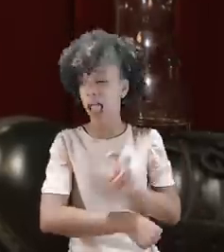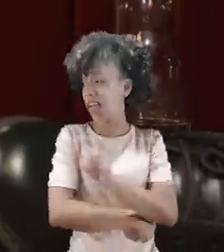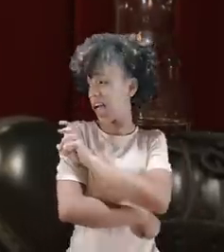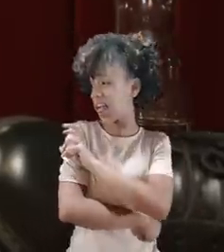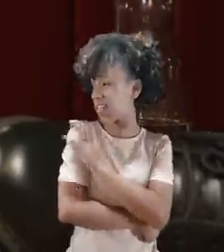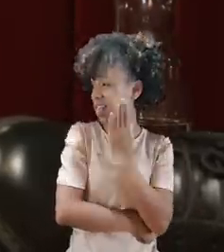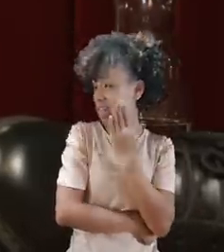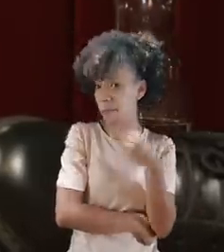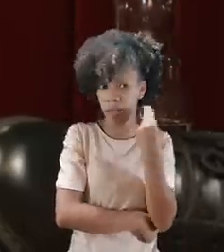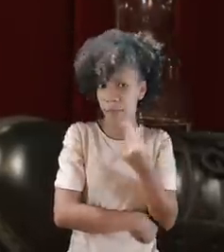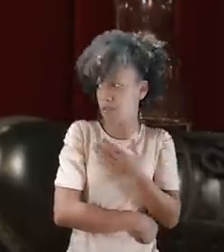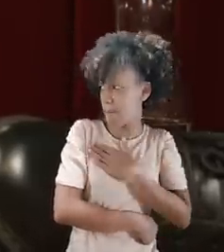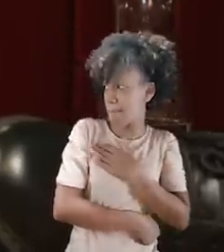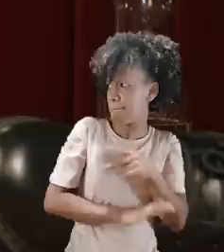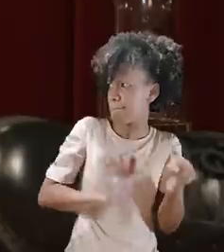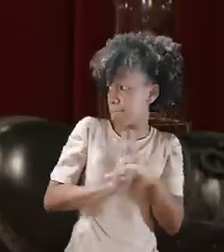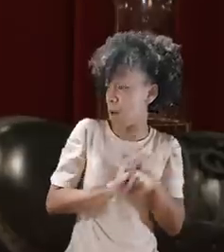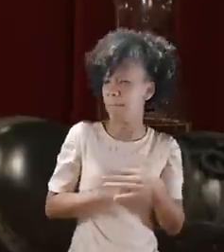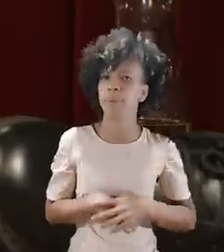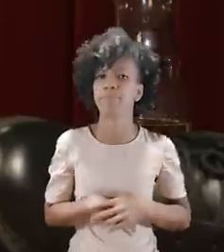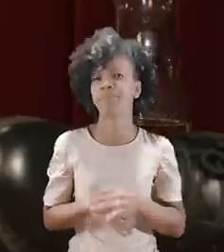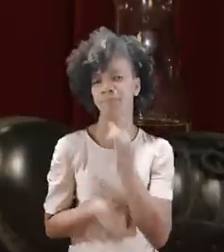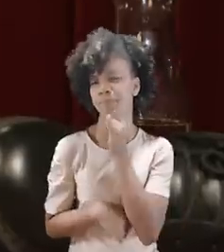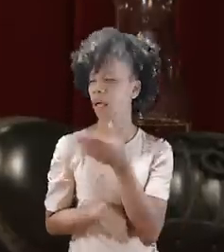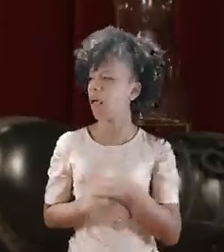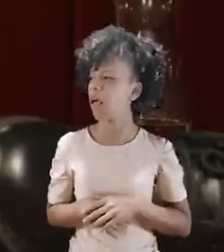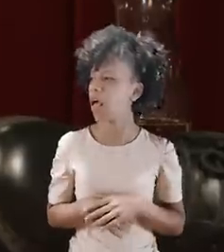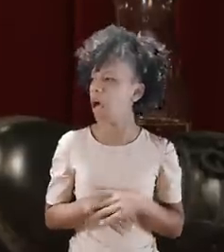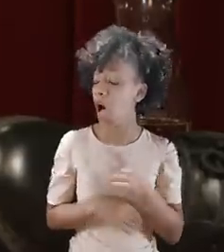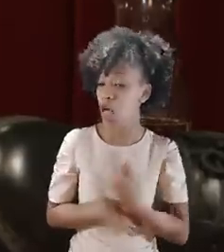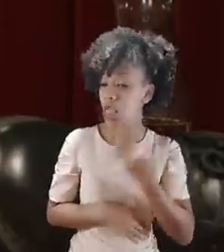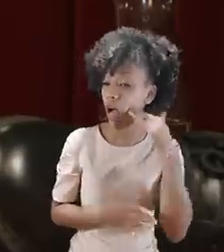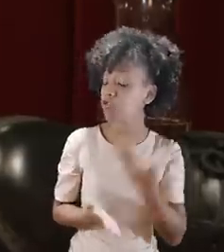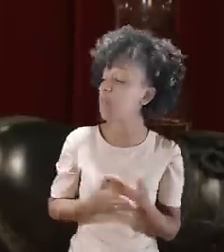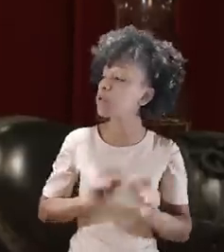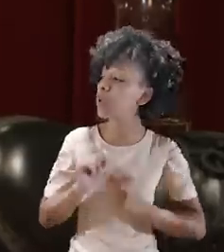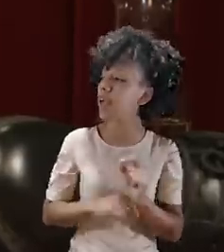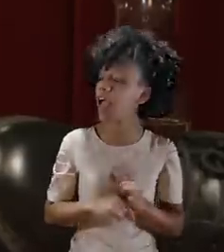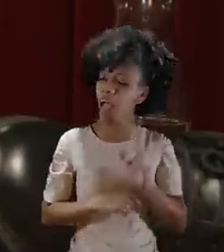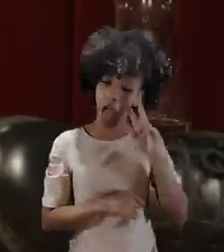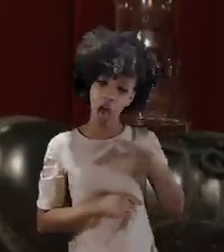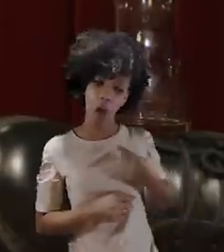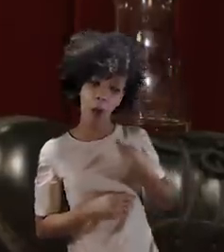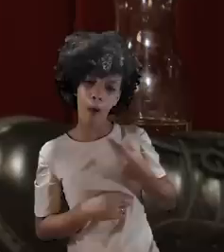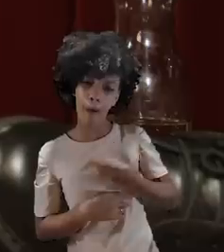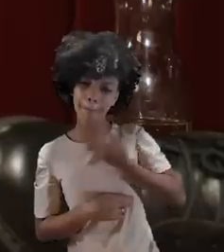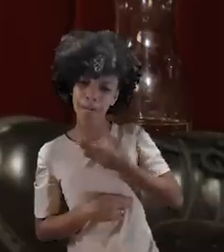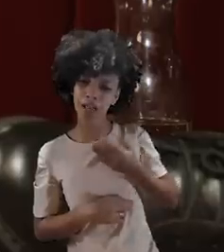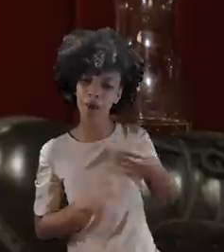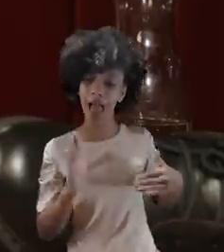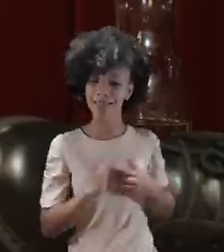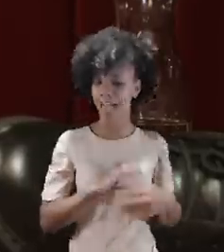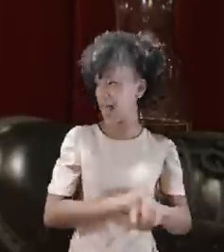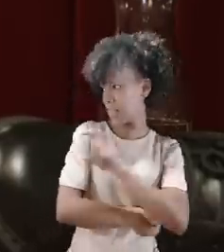realmente paramos eu falo por experiência própria aquela coisa tipo a gente acredita que a nossa percepção é até